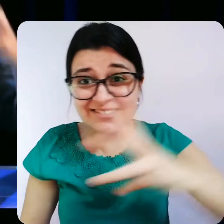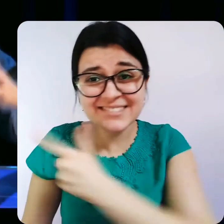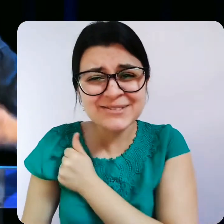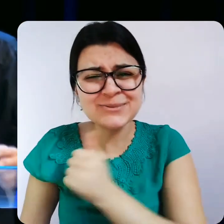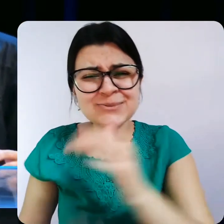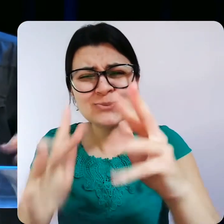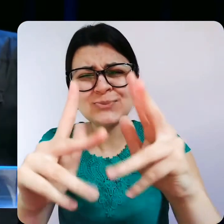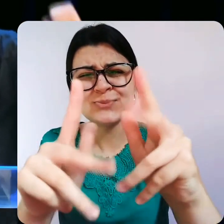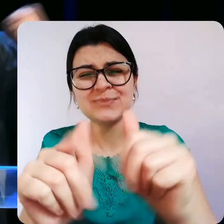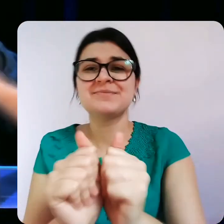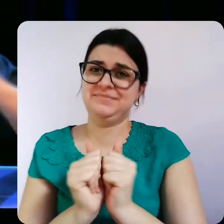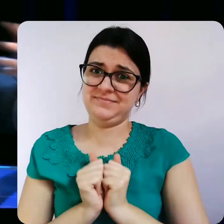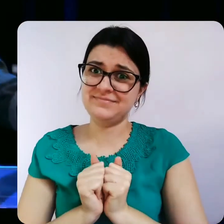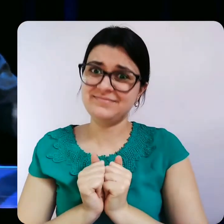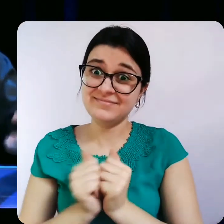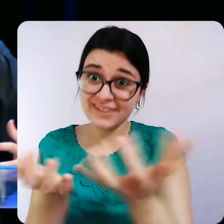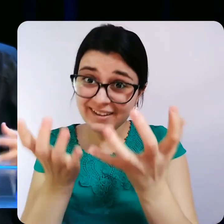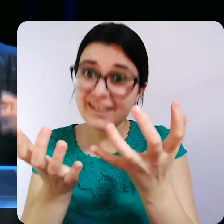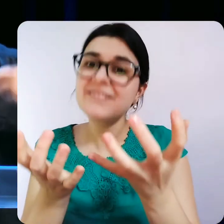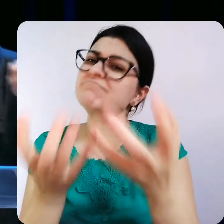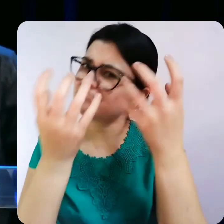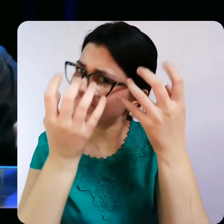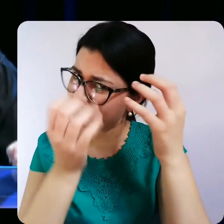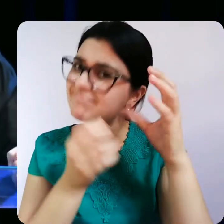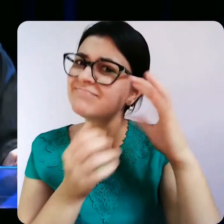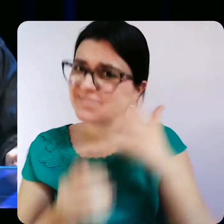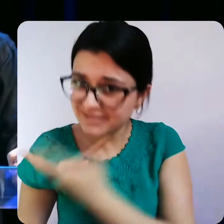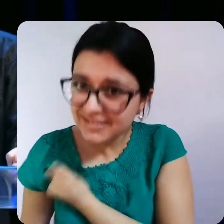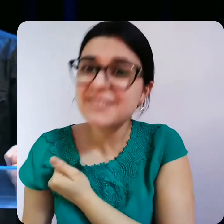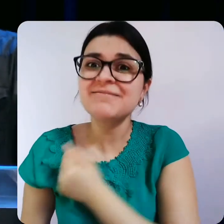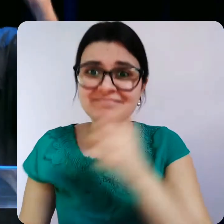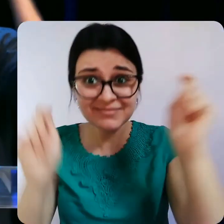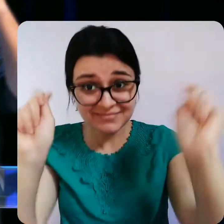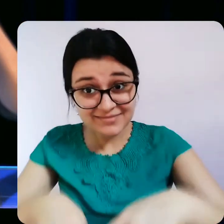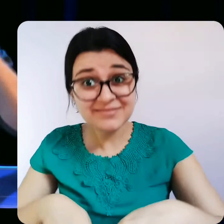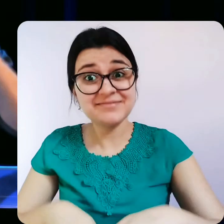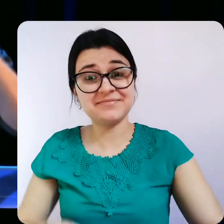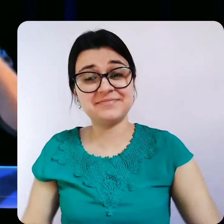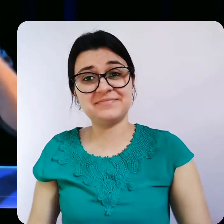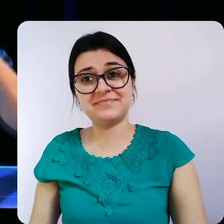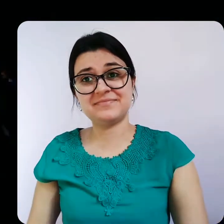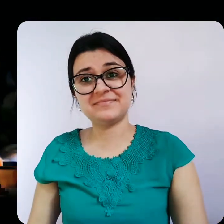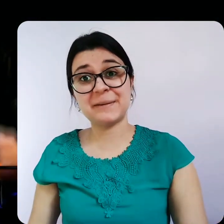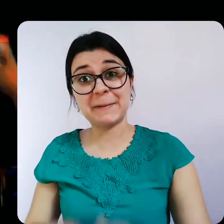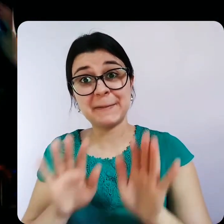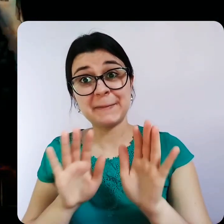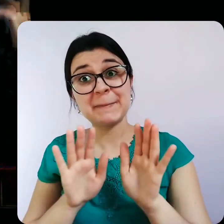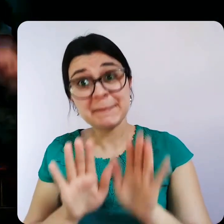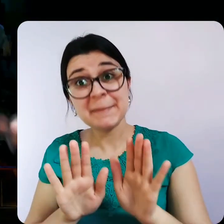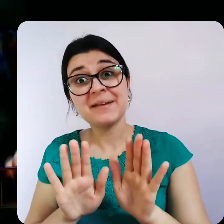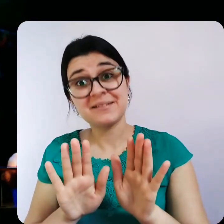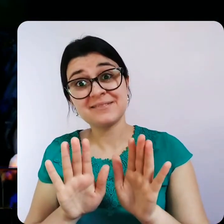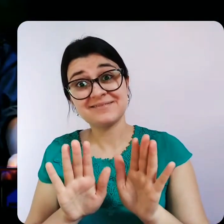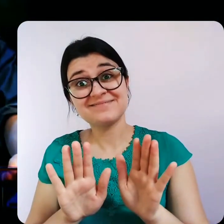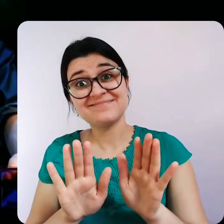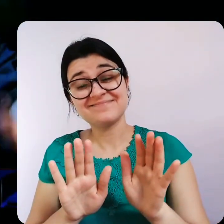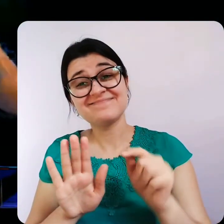dos princípios deste mundo, escravos dos nossos desejos, escravos dos nossos anseios, mas Deus te